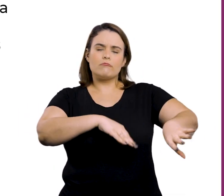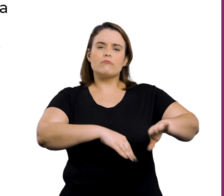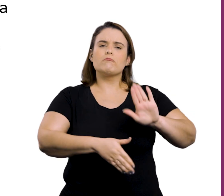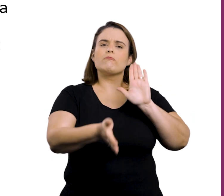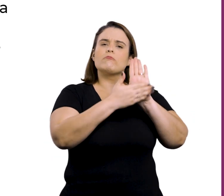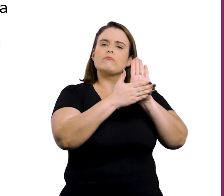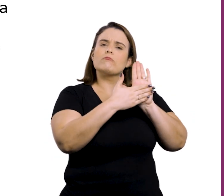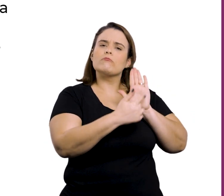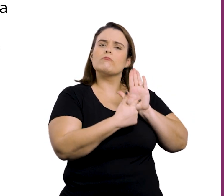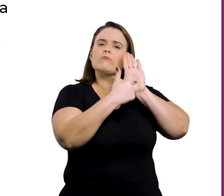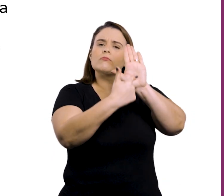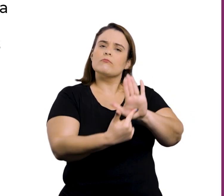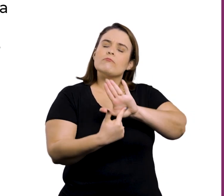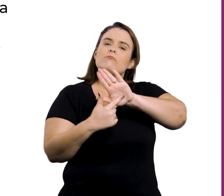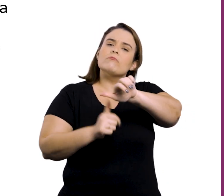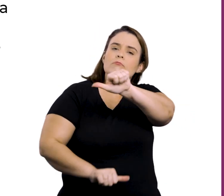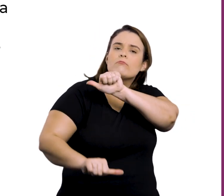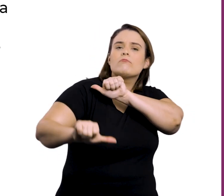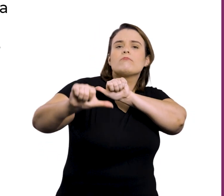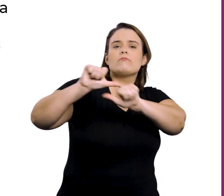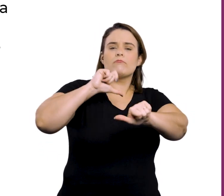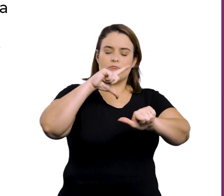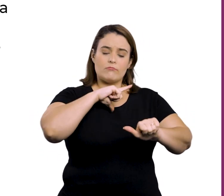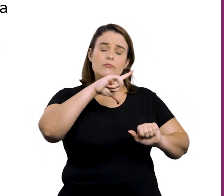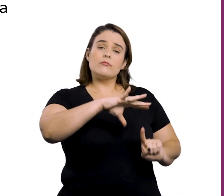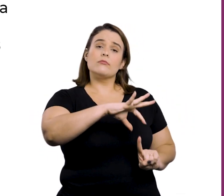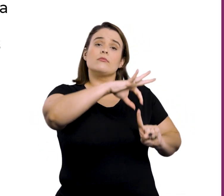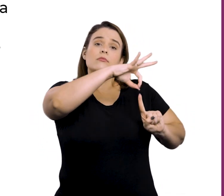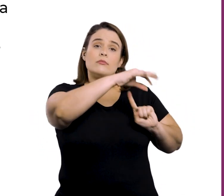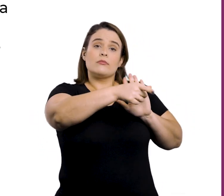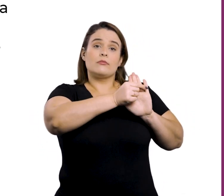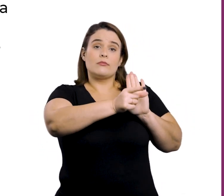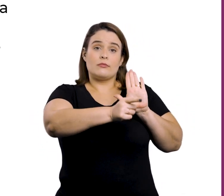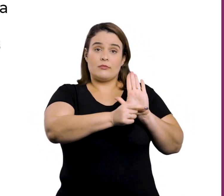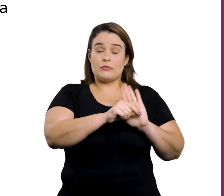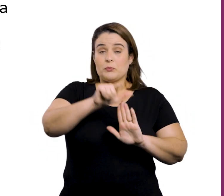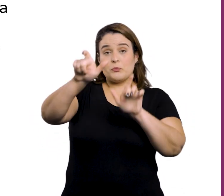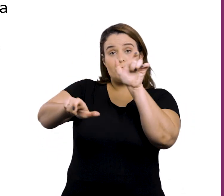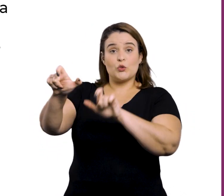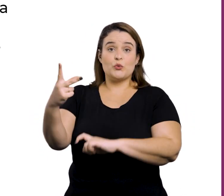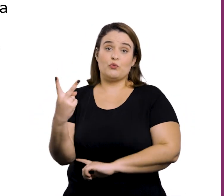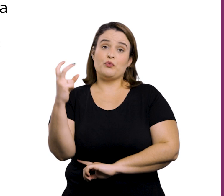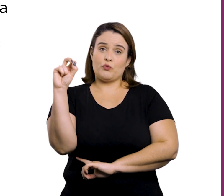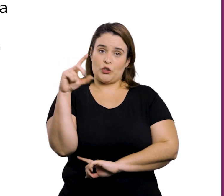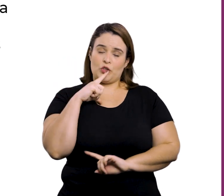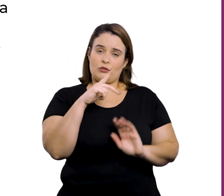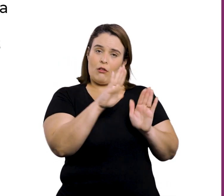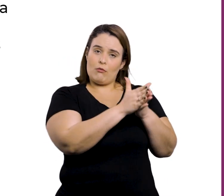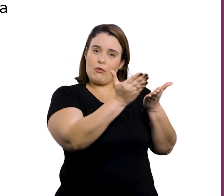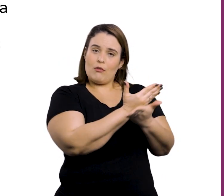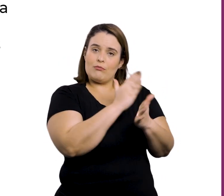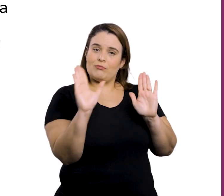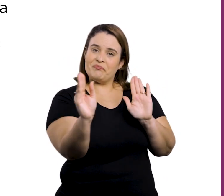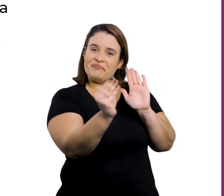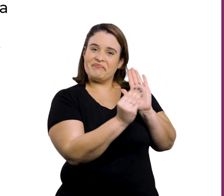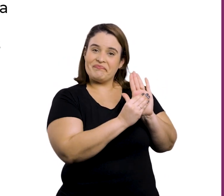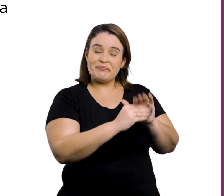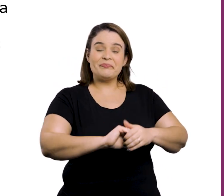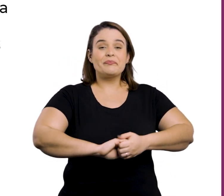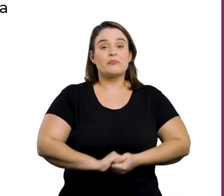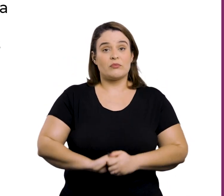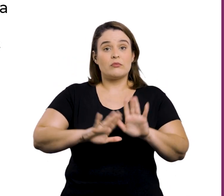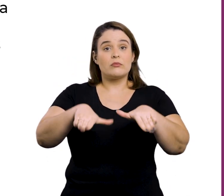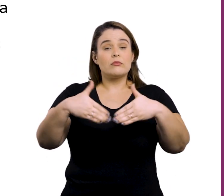acontece com a educação e mostrar as propostas de mudança, teremos como referência alguns dos artigos dos 20 autores que aparecem no